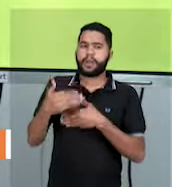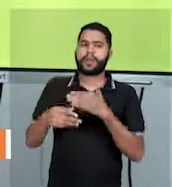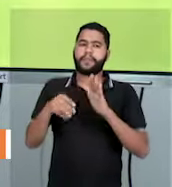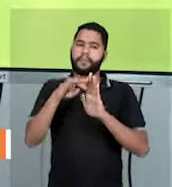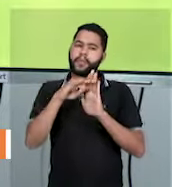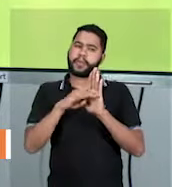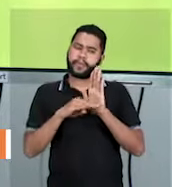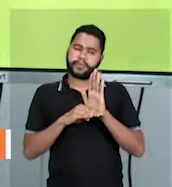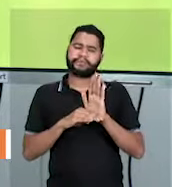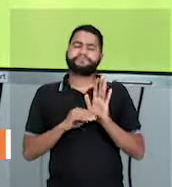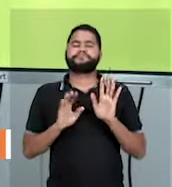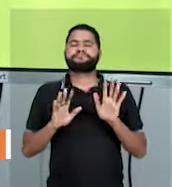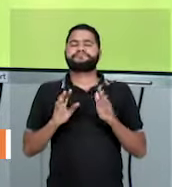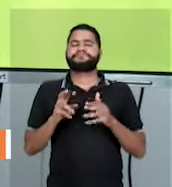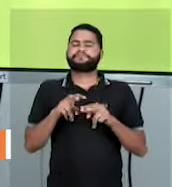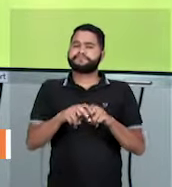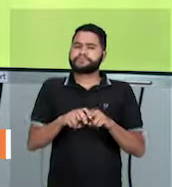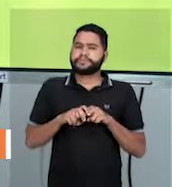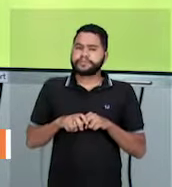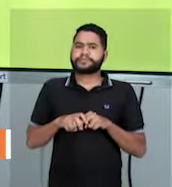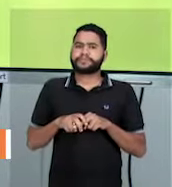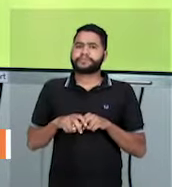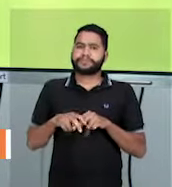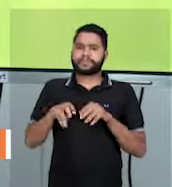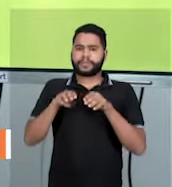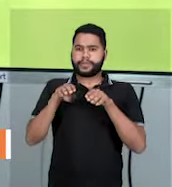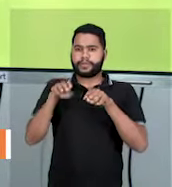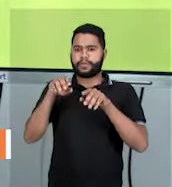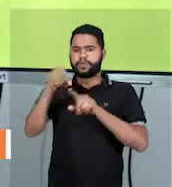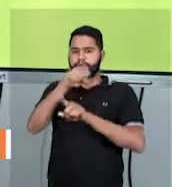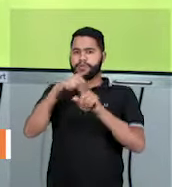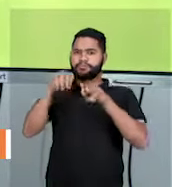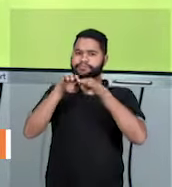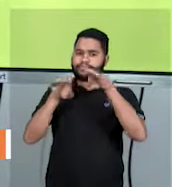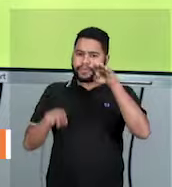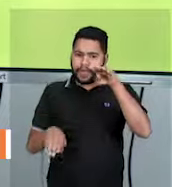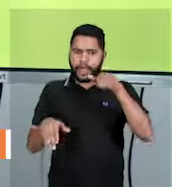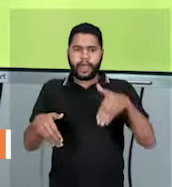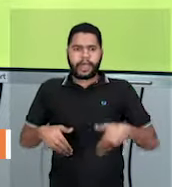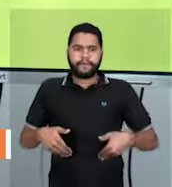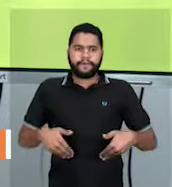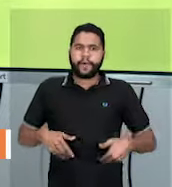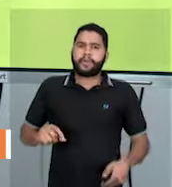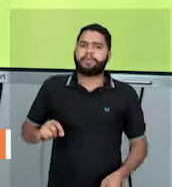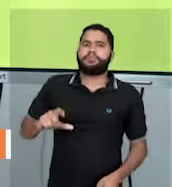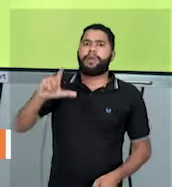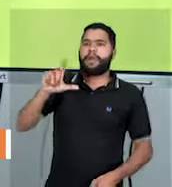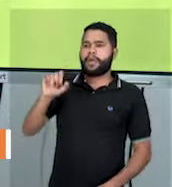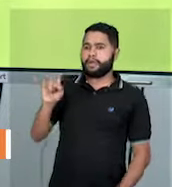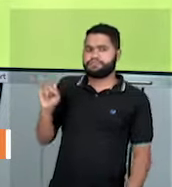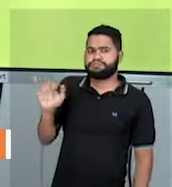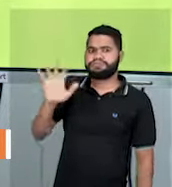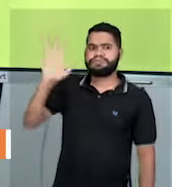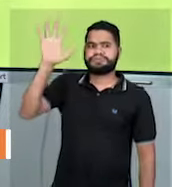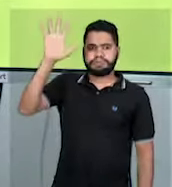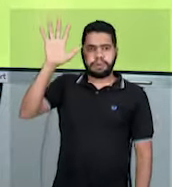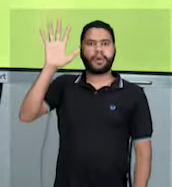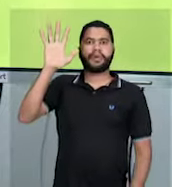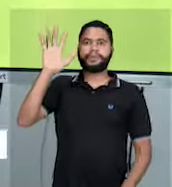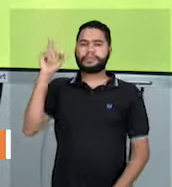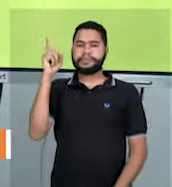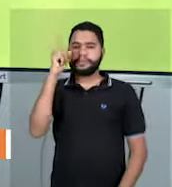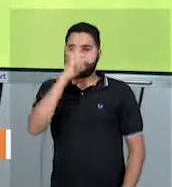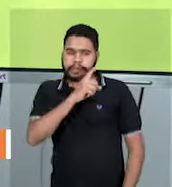regime. Então, devido, né, ao crescimento da desigualdade, da fome, da inflação, né, das dificuldades do cotidiano